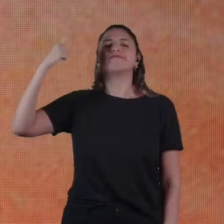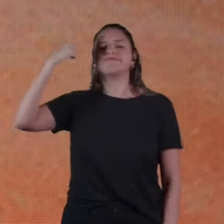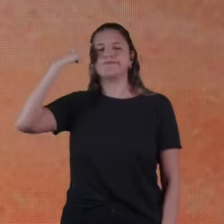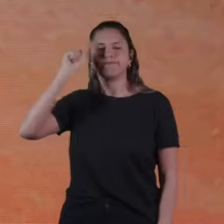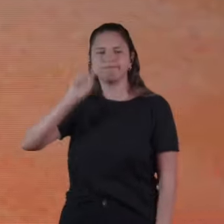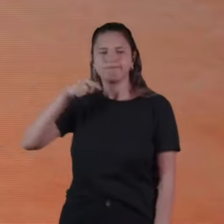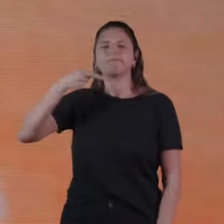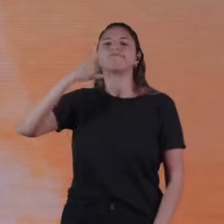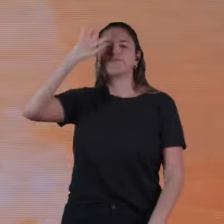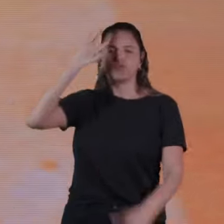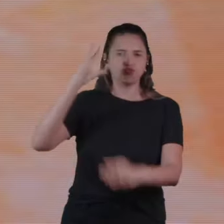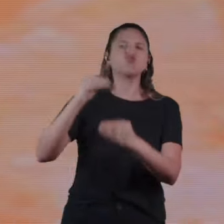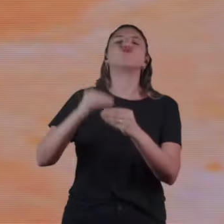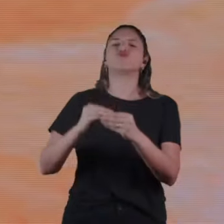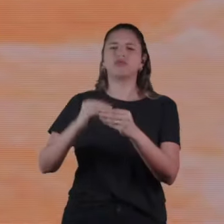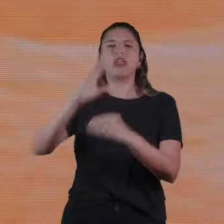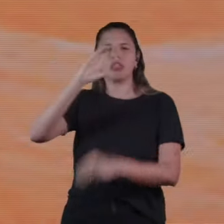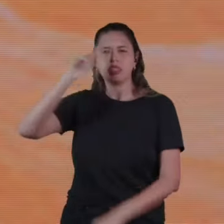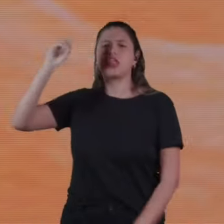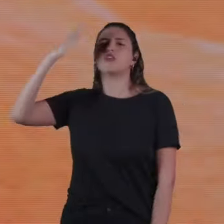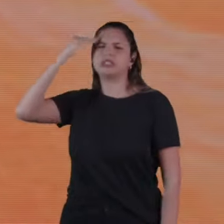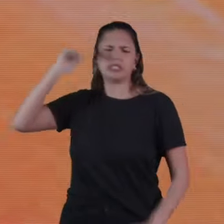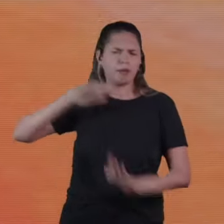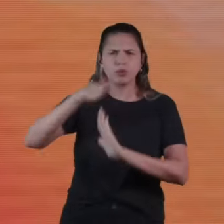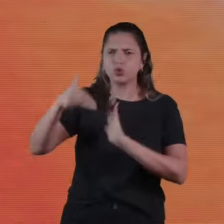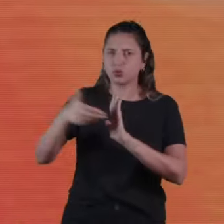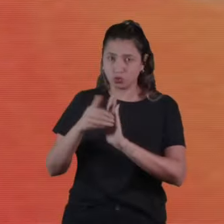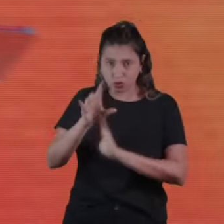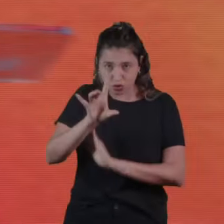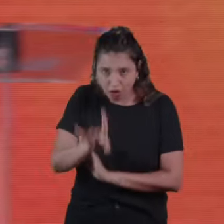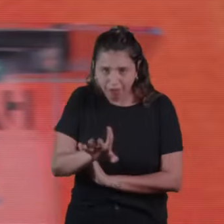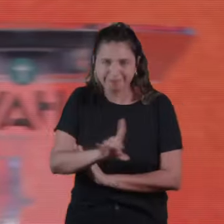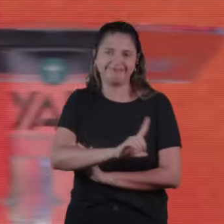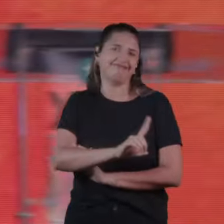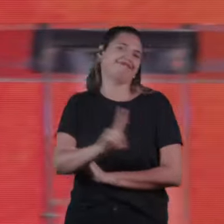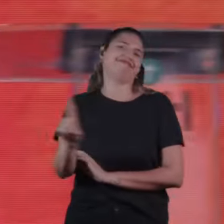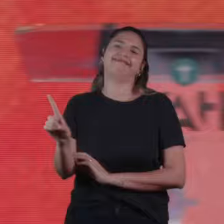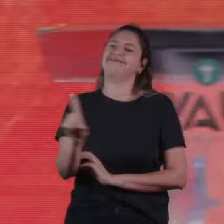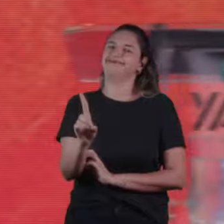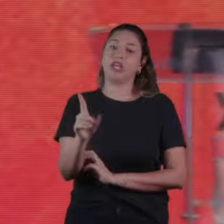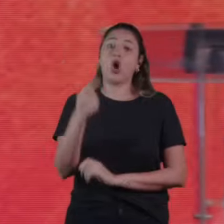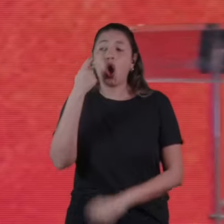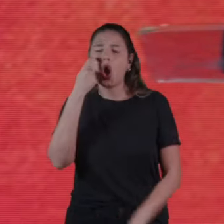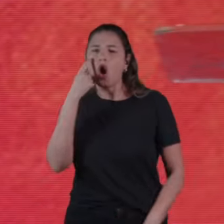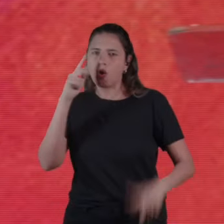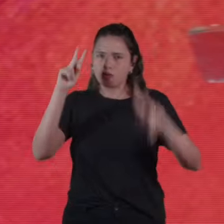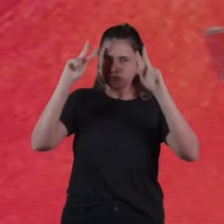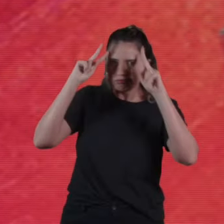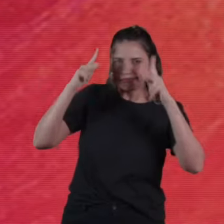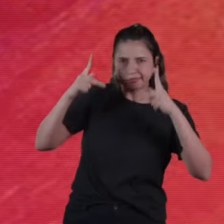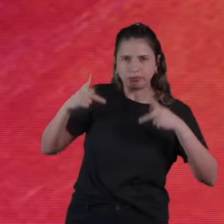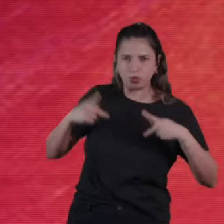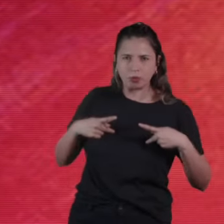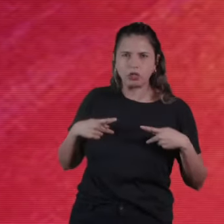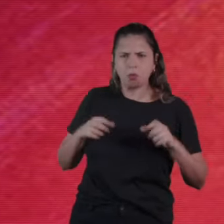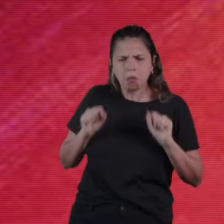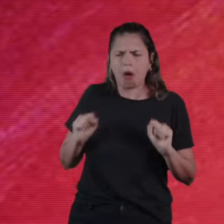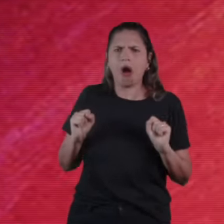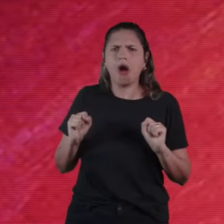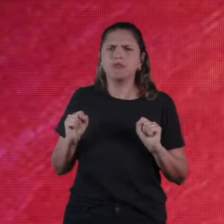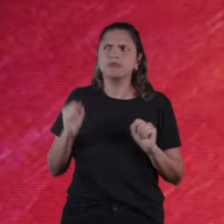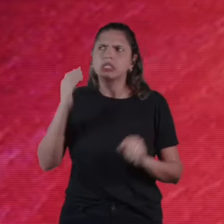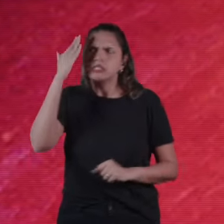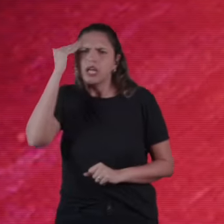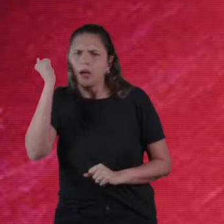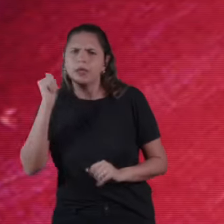tudo, ok, ele é bem informado, ele sabe das coisas. Não é só isso. Uma pessoa pode ser bem informada